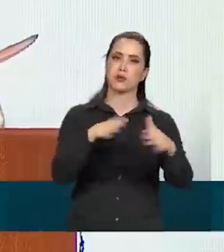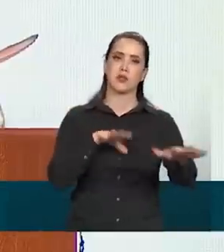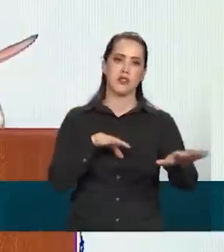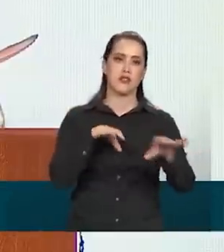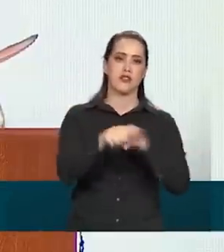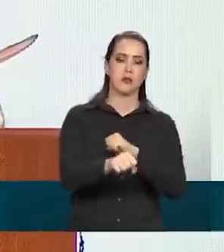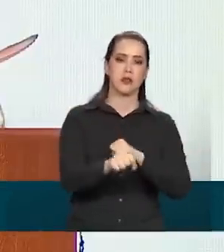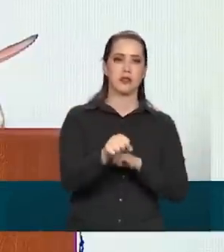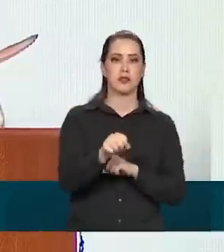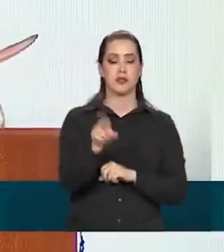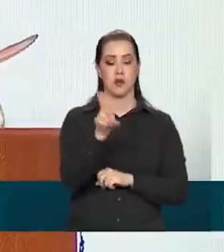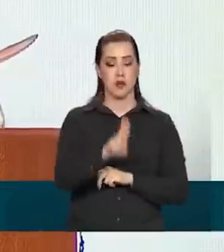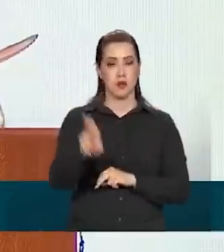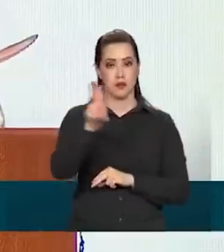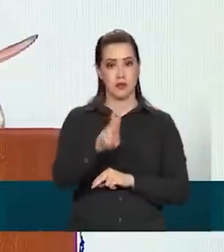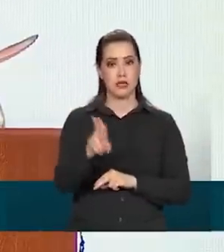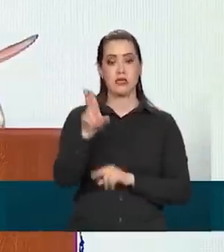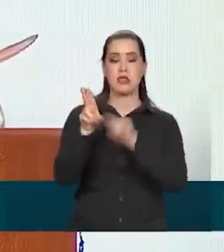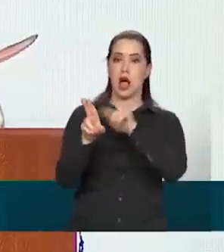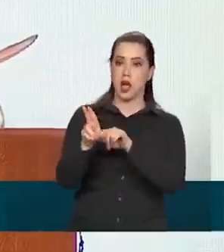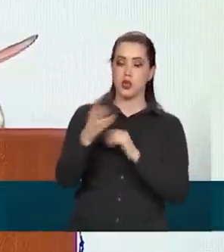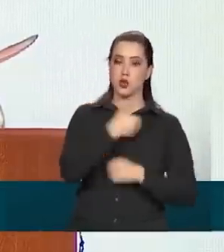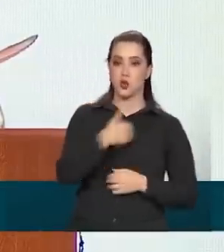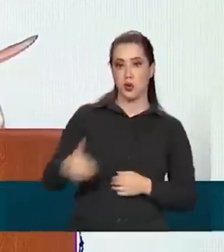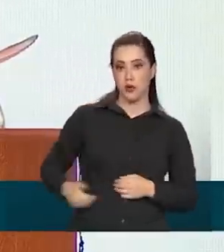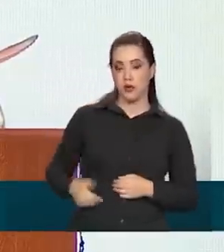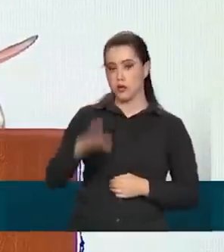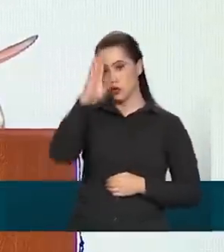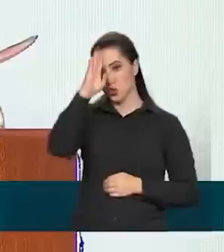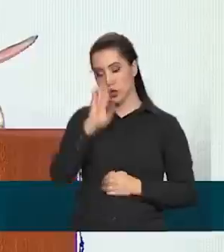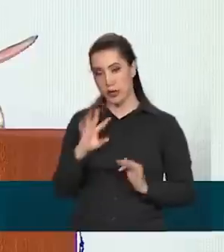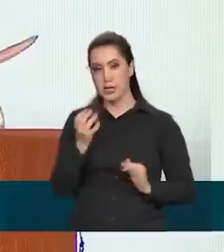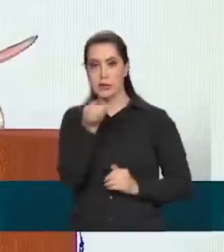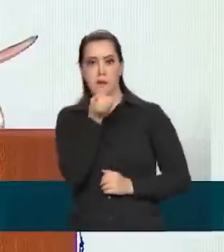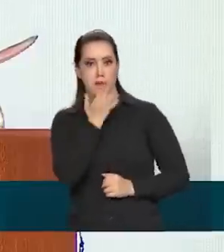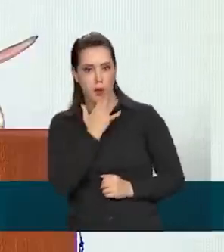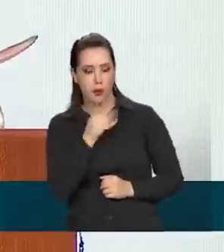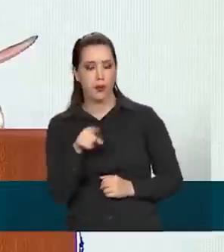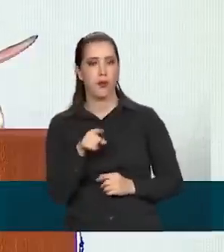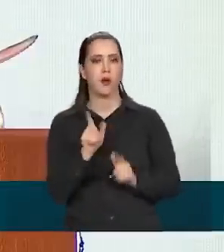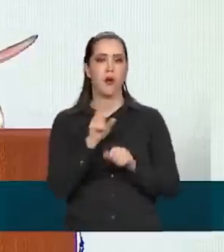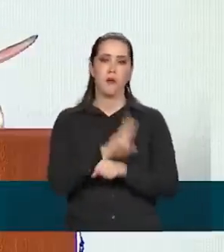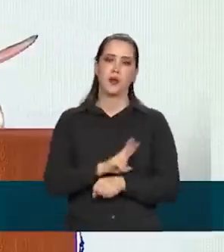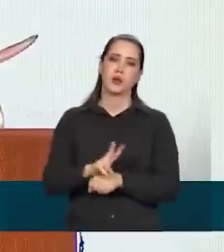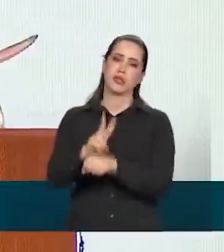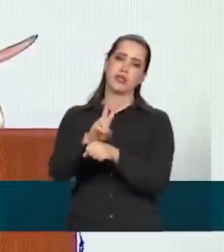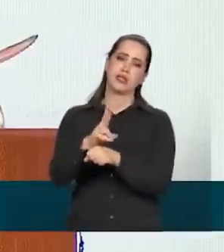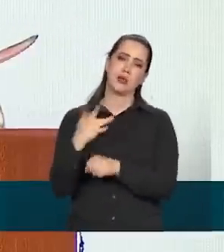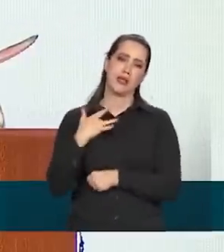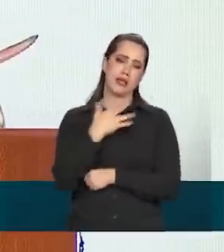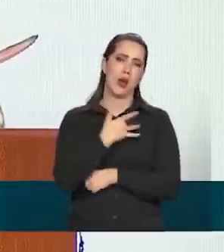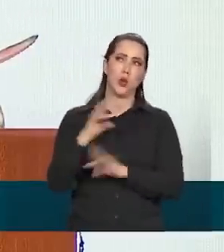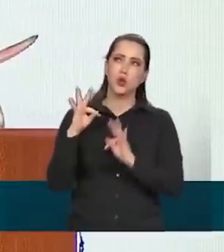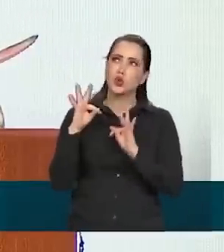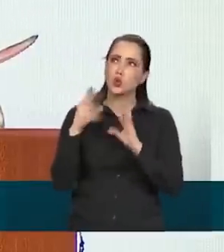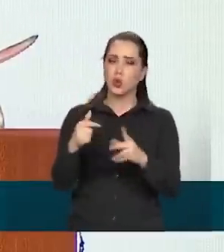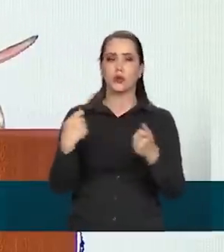universidade pública, gratuita e de qualidade. Ampla cobertura e acesso à saúde integral.